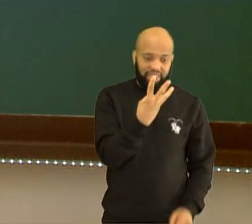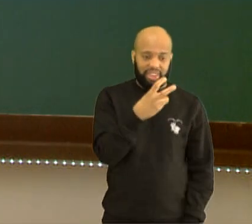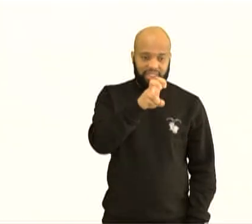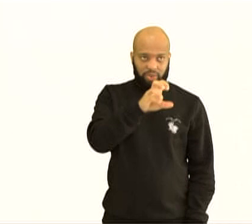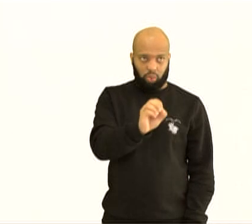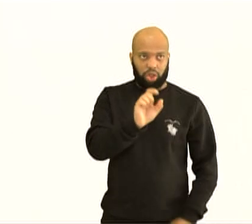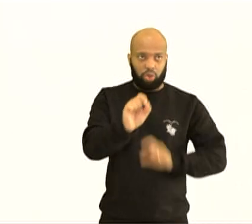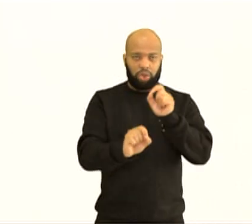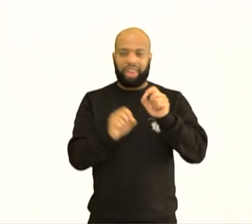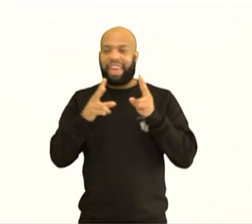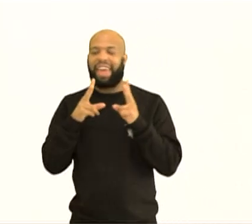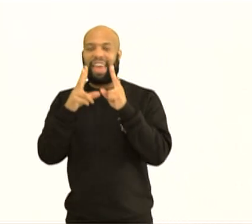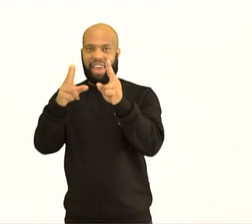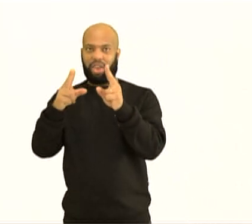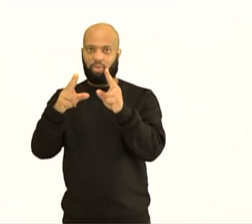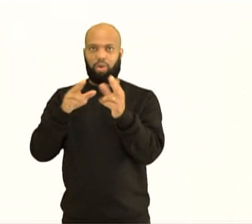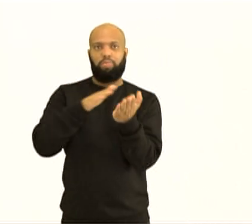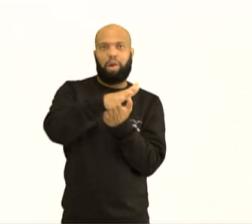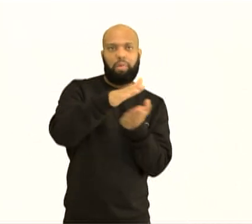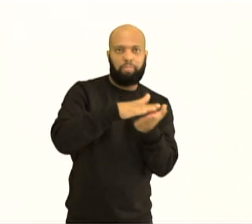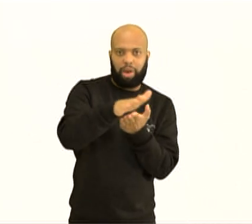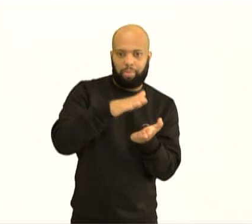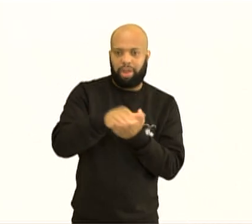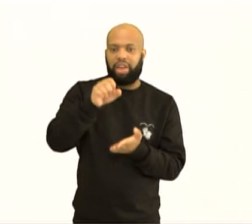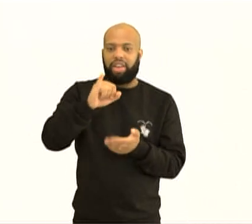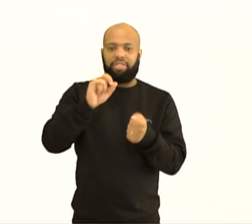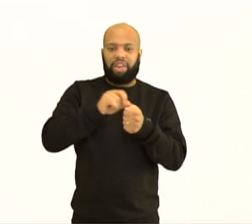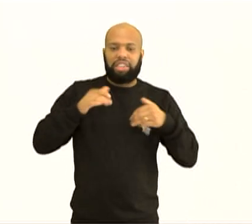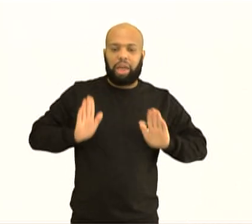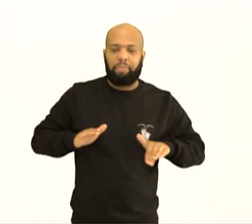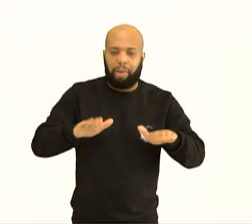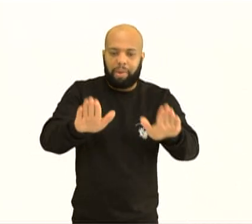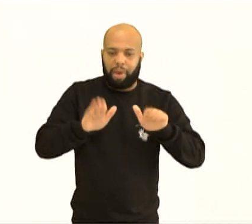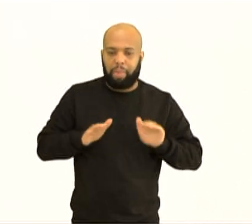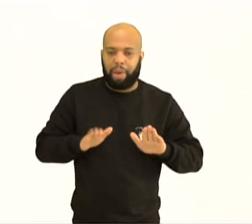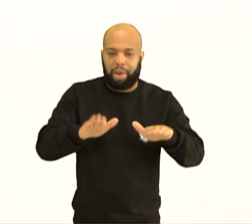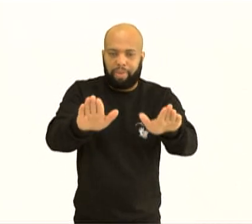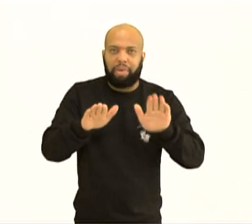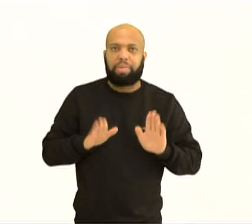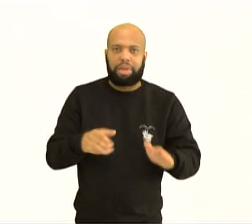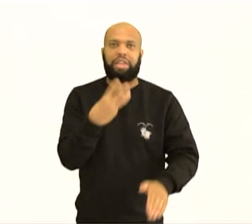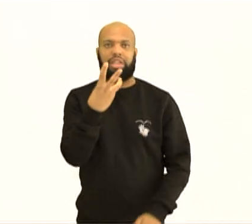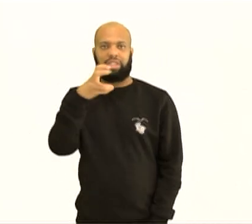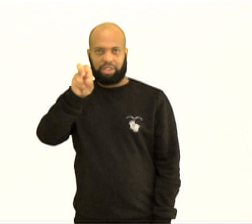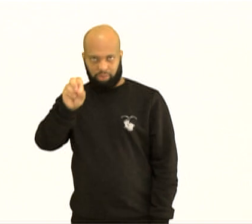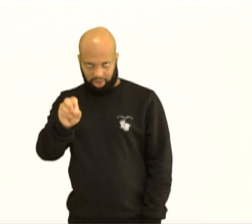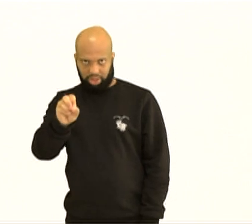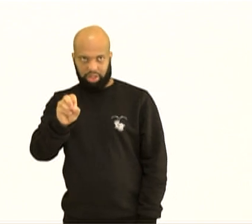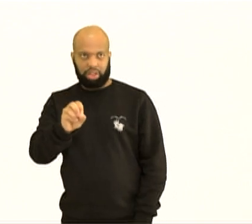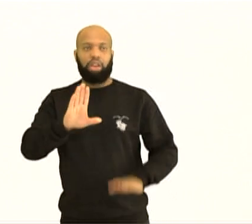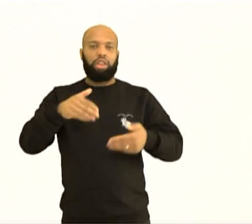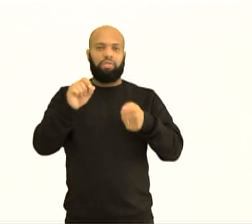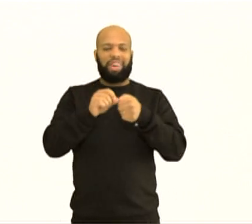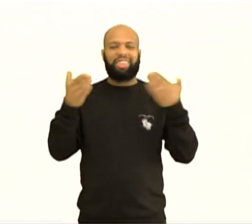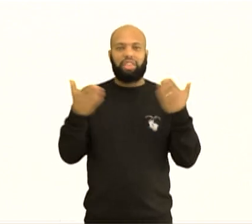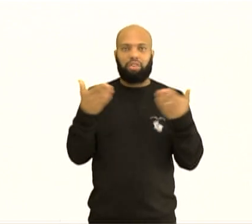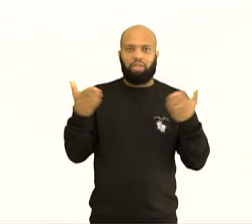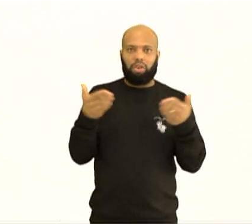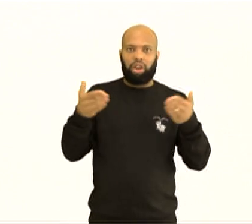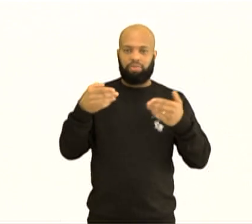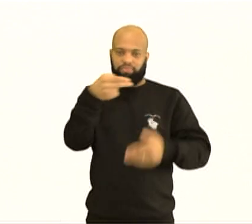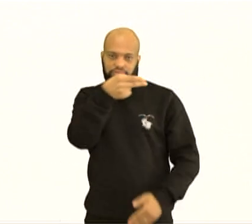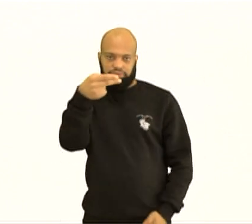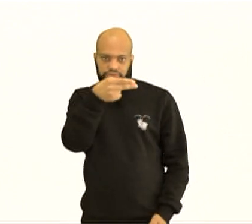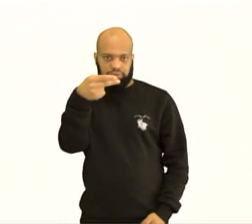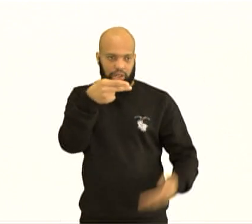igual ao custo quando, né, se produz 350 camisetas, tá? Fazendo essa igualdade, nós